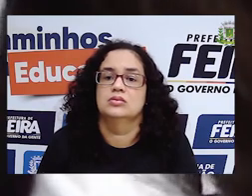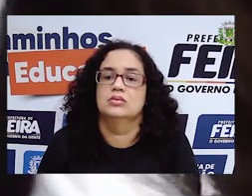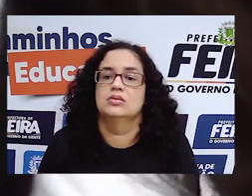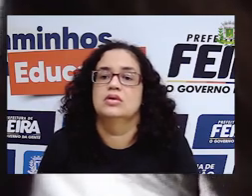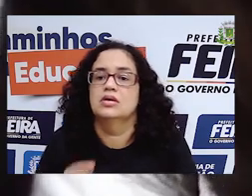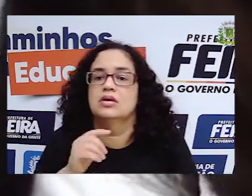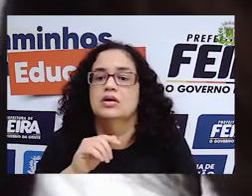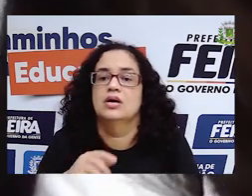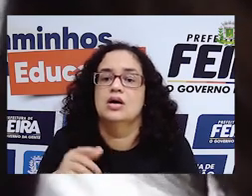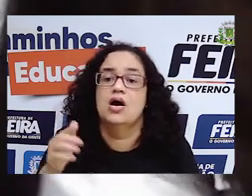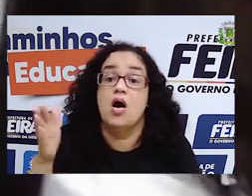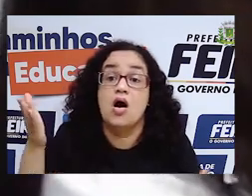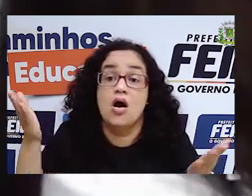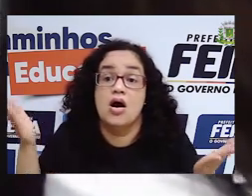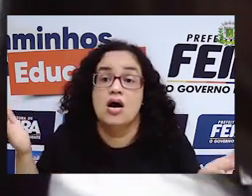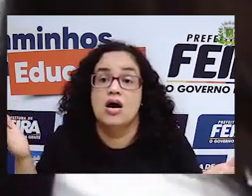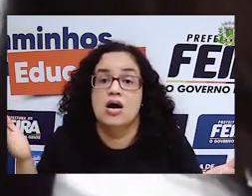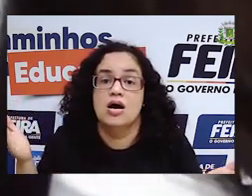Olha só.